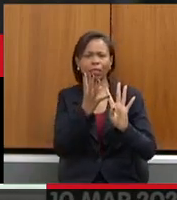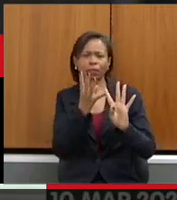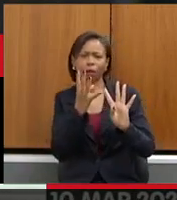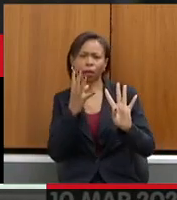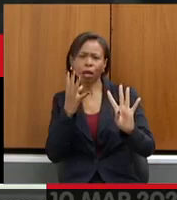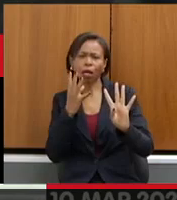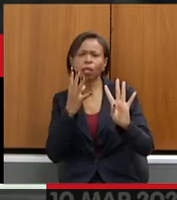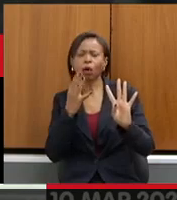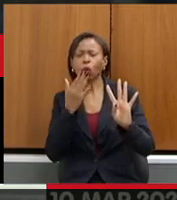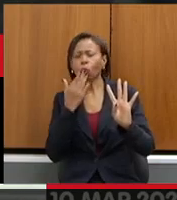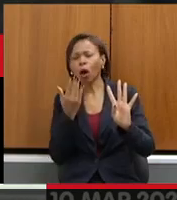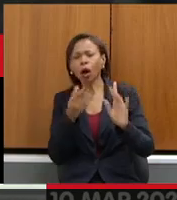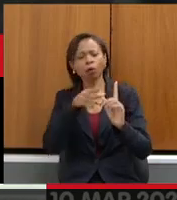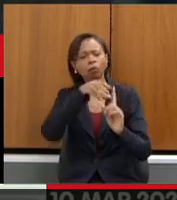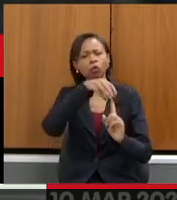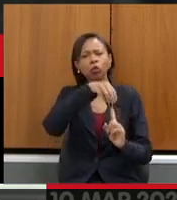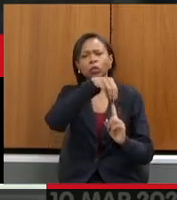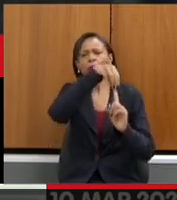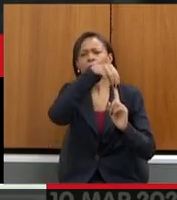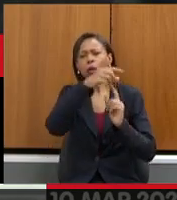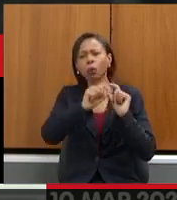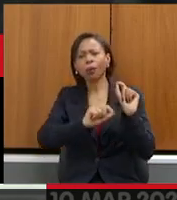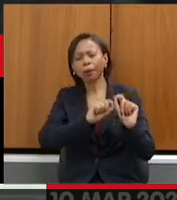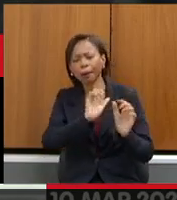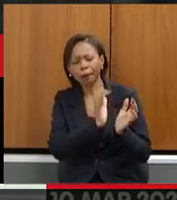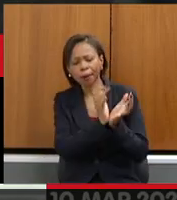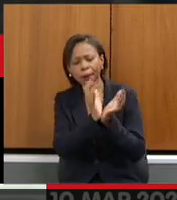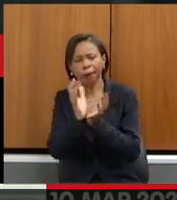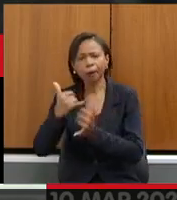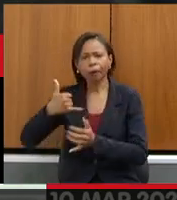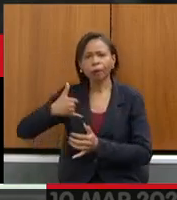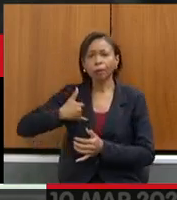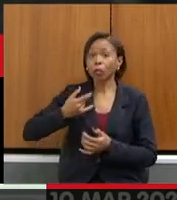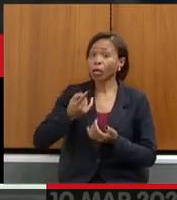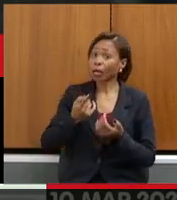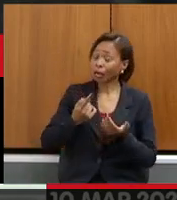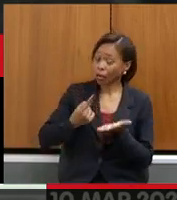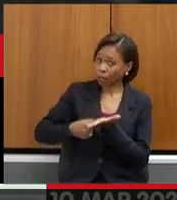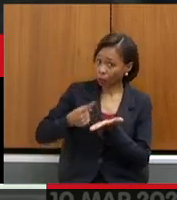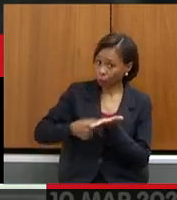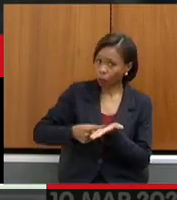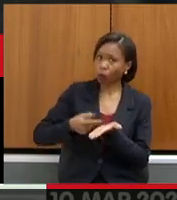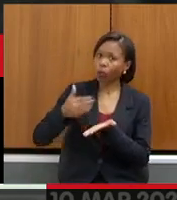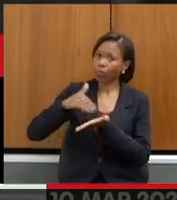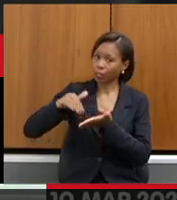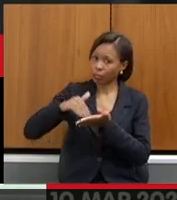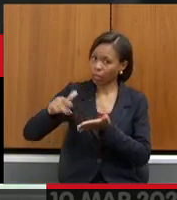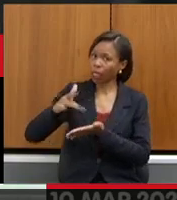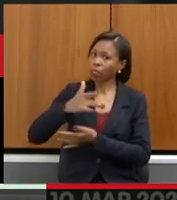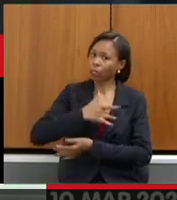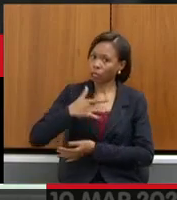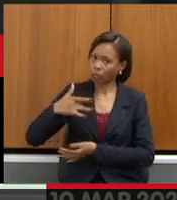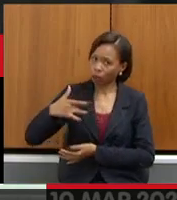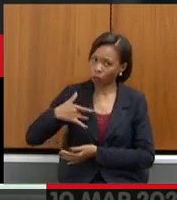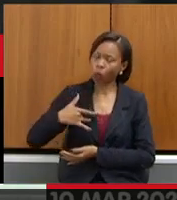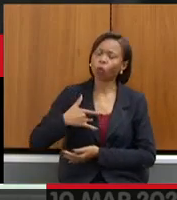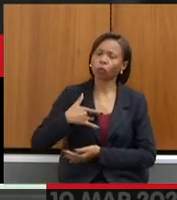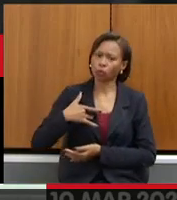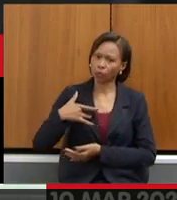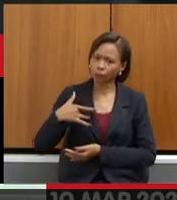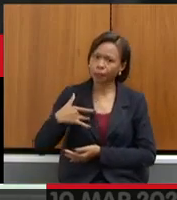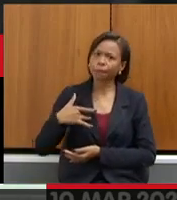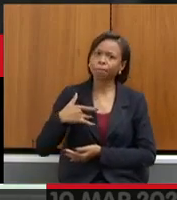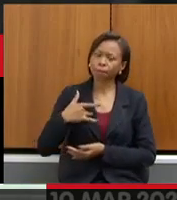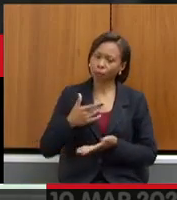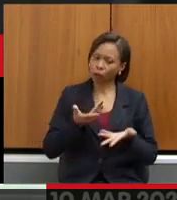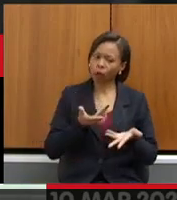priorização está em comum acordo secretários municipais de saúde com a Secretaria Estadual de Saúde sem por cento de Transparência em